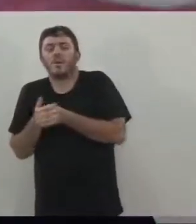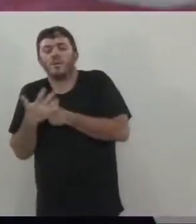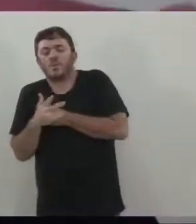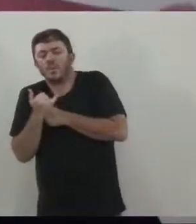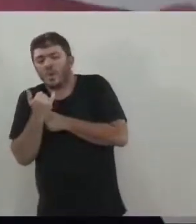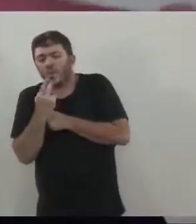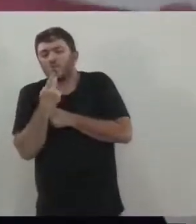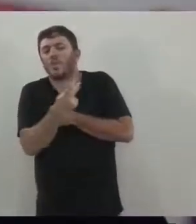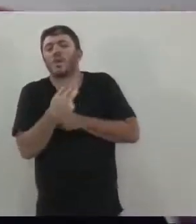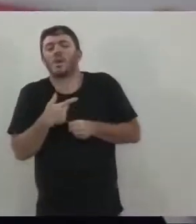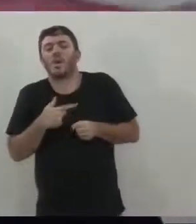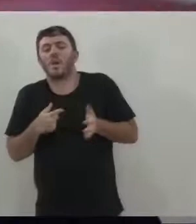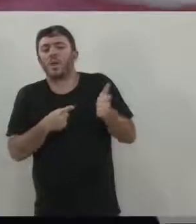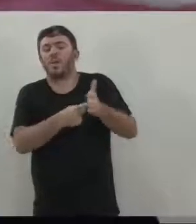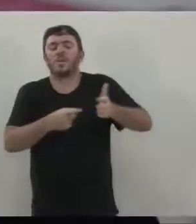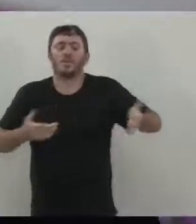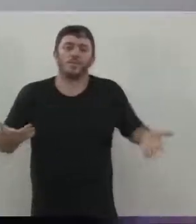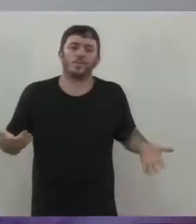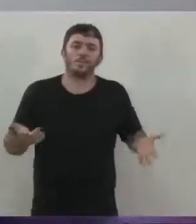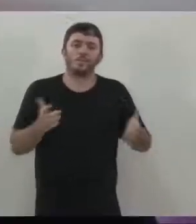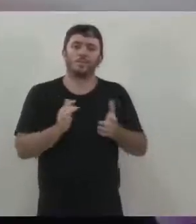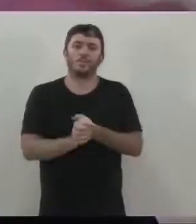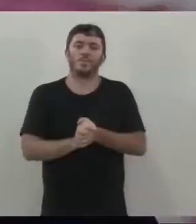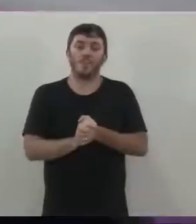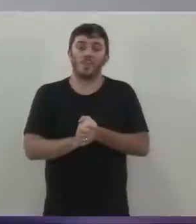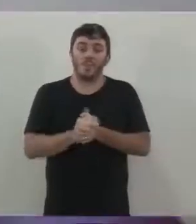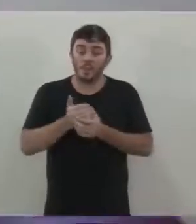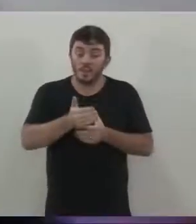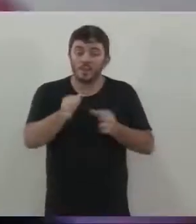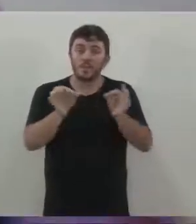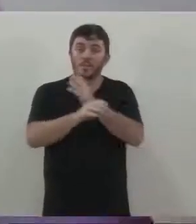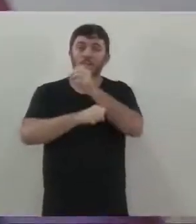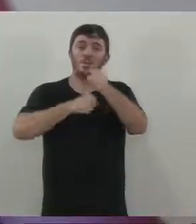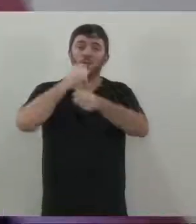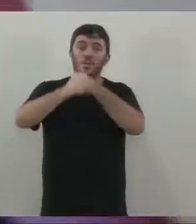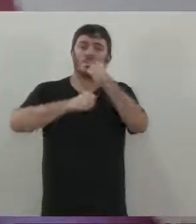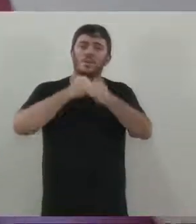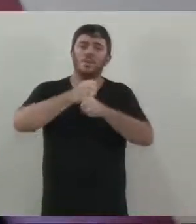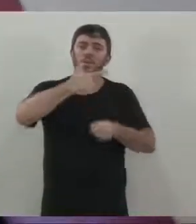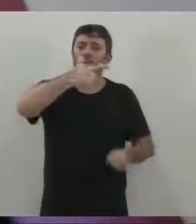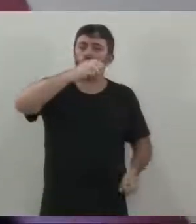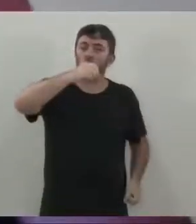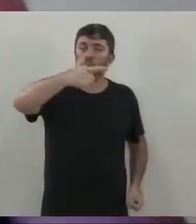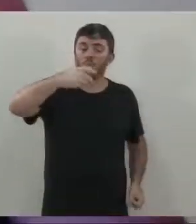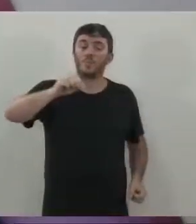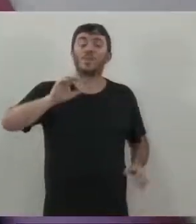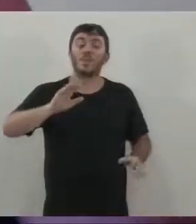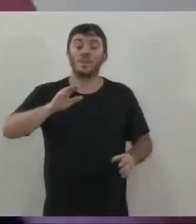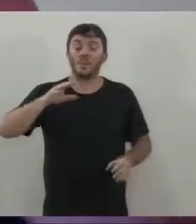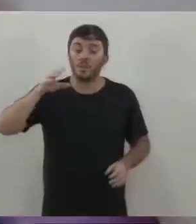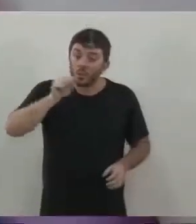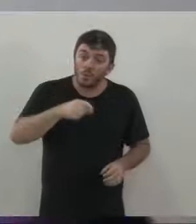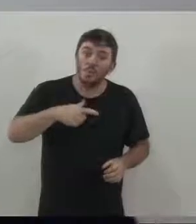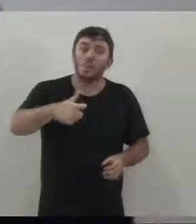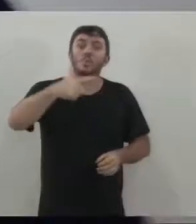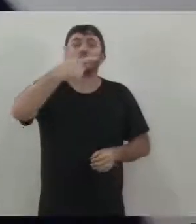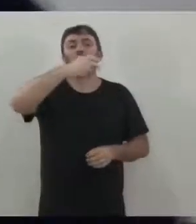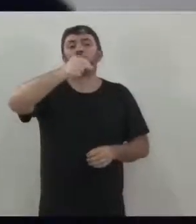né? E que a gente termine esse 2020 começando um 2021